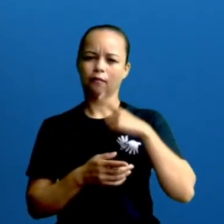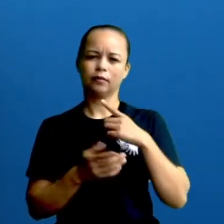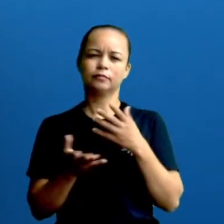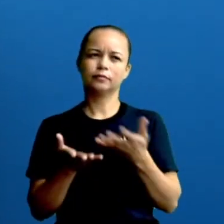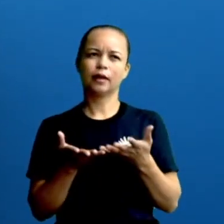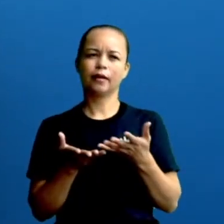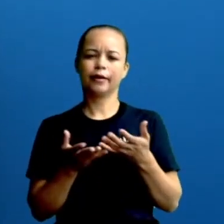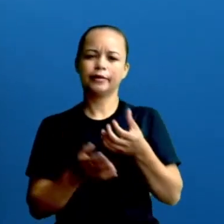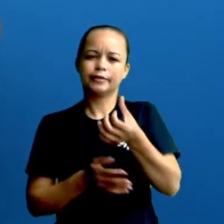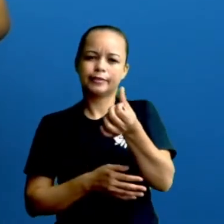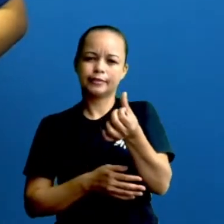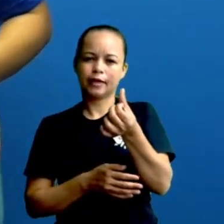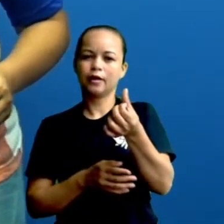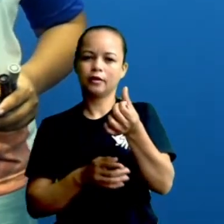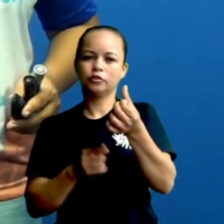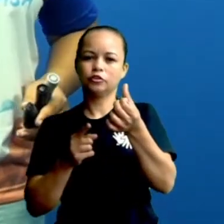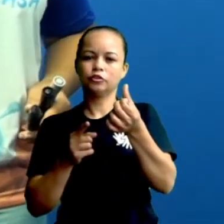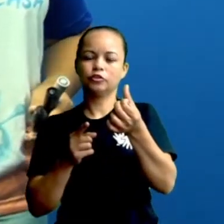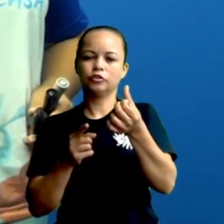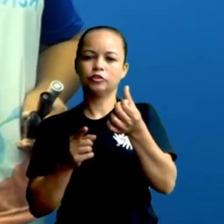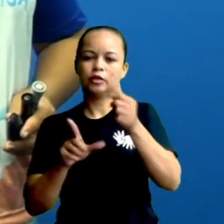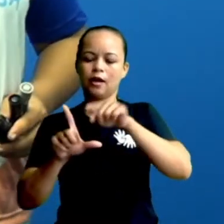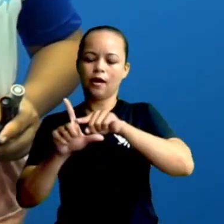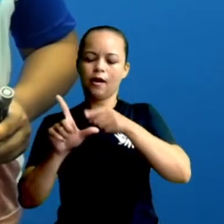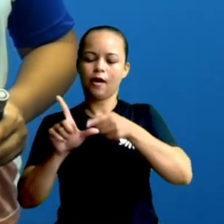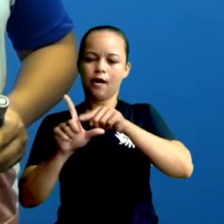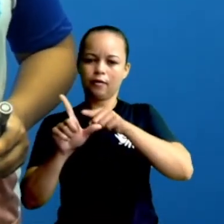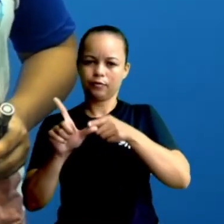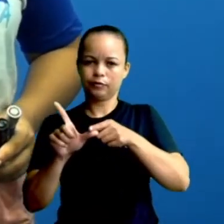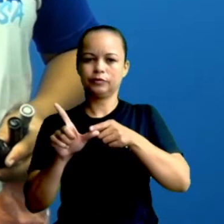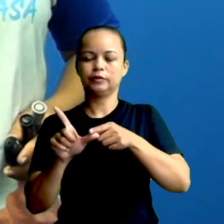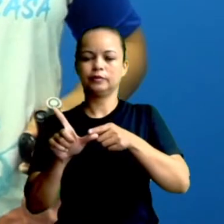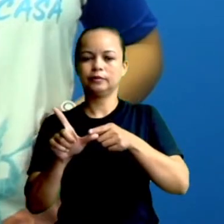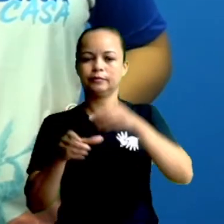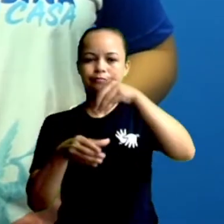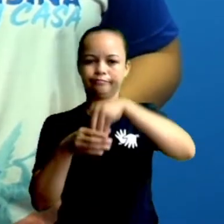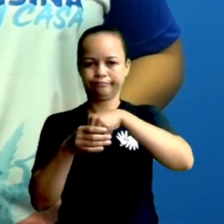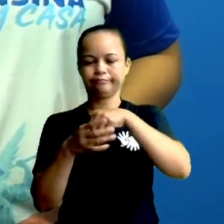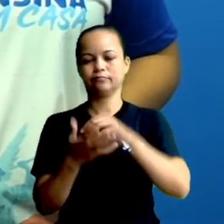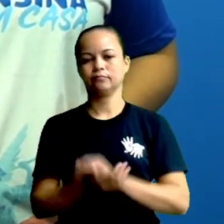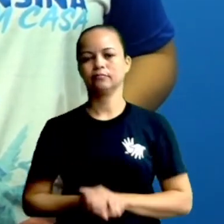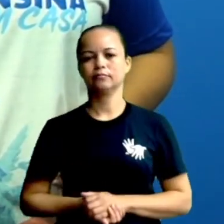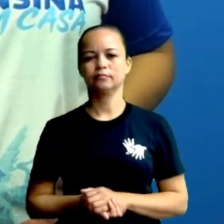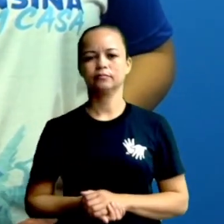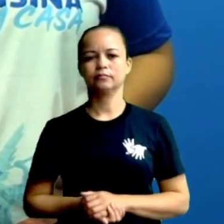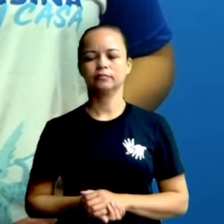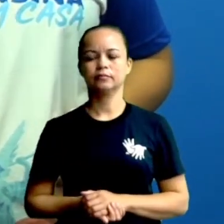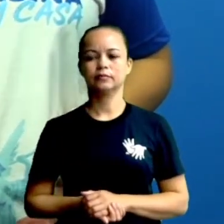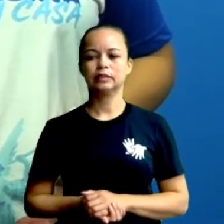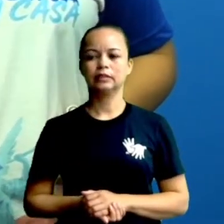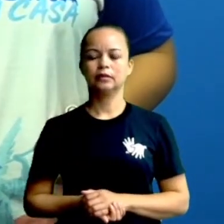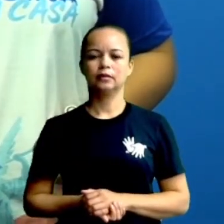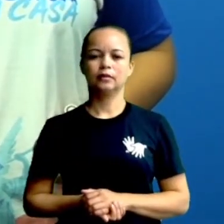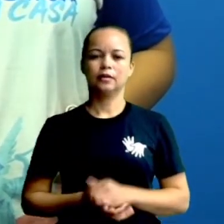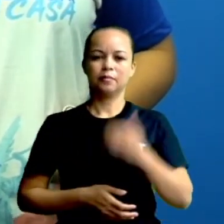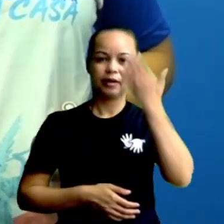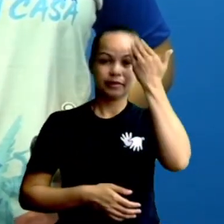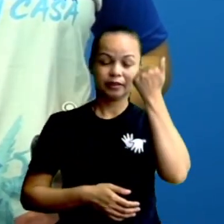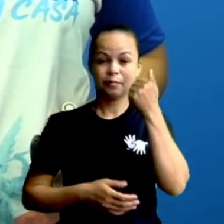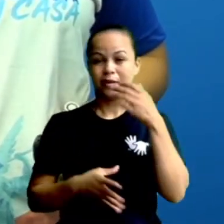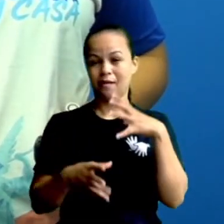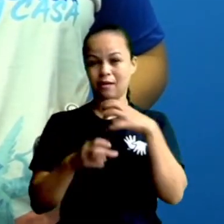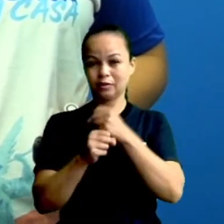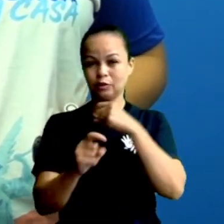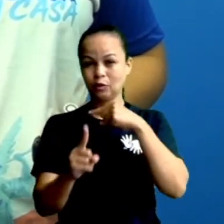possui 6 ângulos internos. Para eu saber a